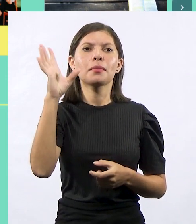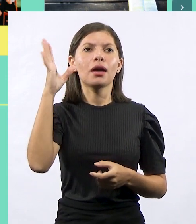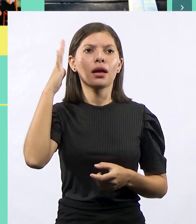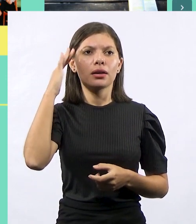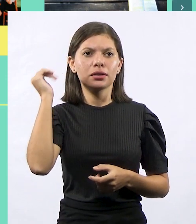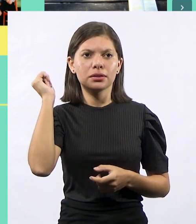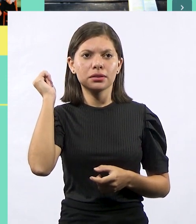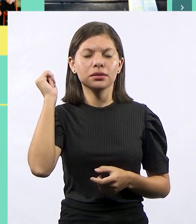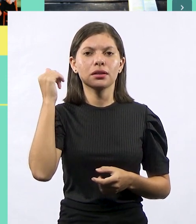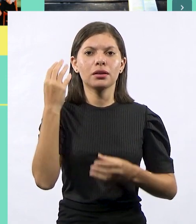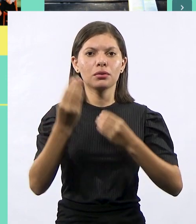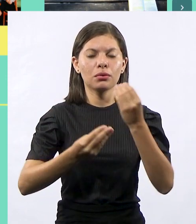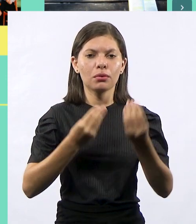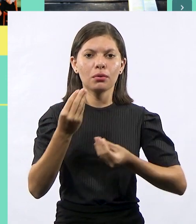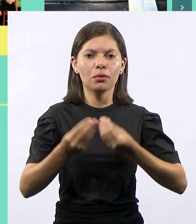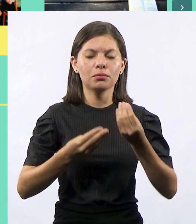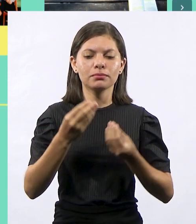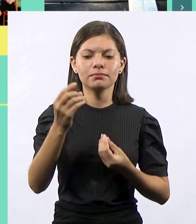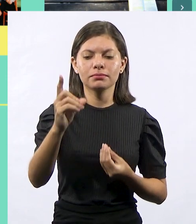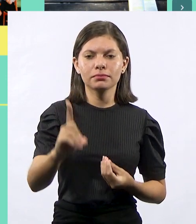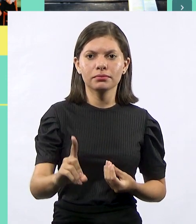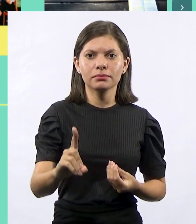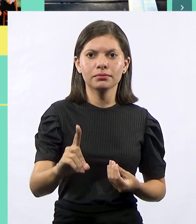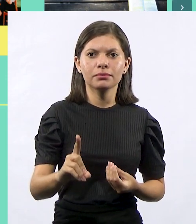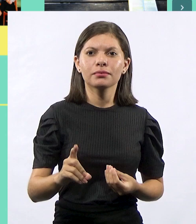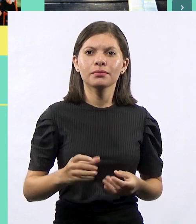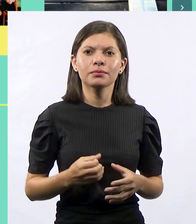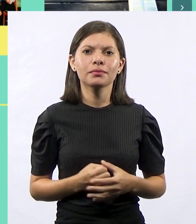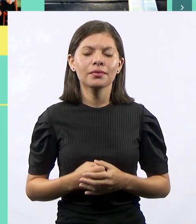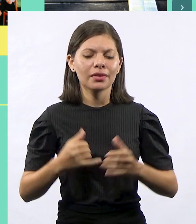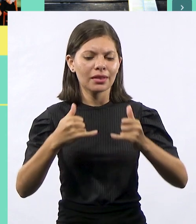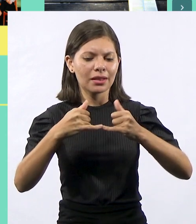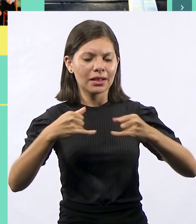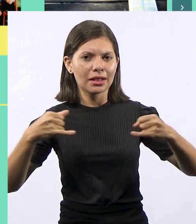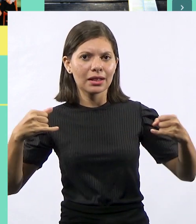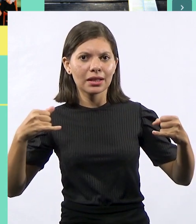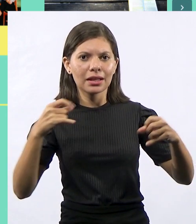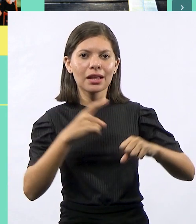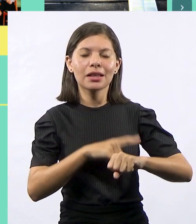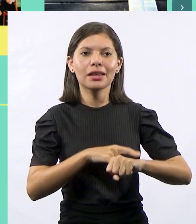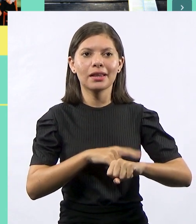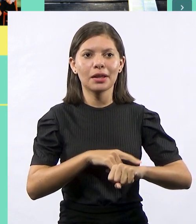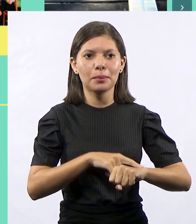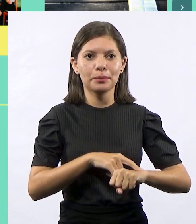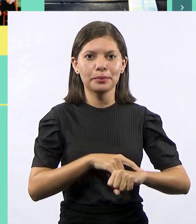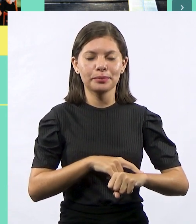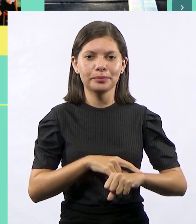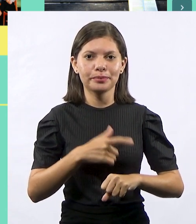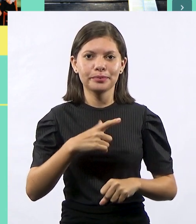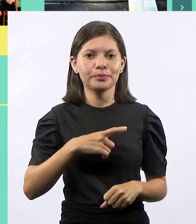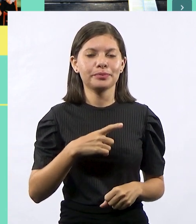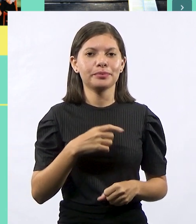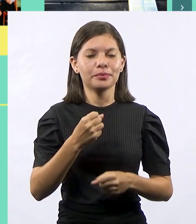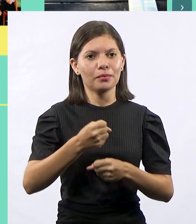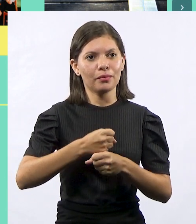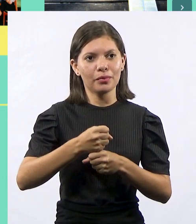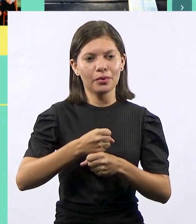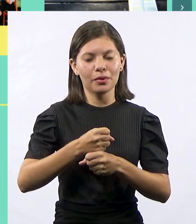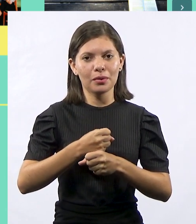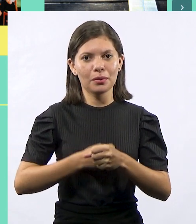para entender como é que ele aparece aí enquanto direito. Então, enquanto direito, a nossa linha do tempo, a gente teve aí,